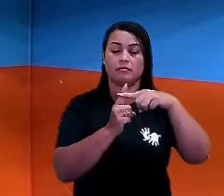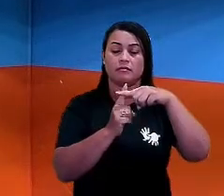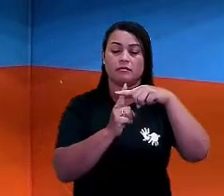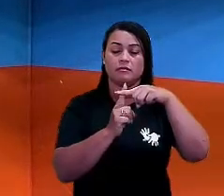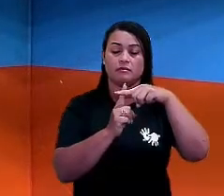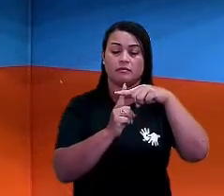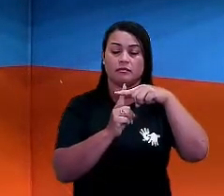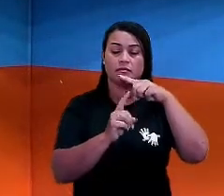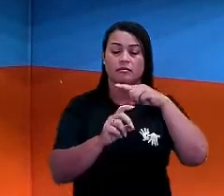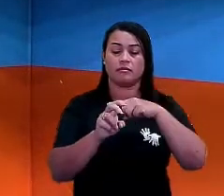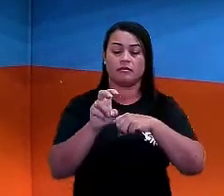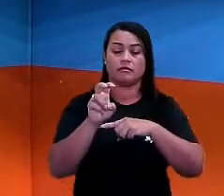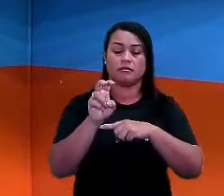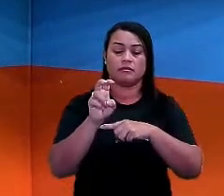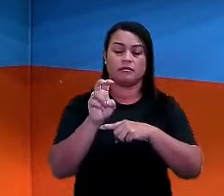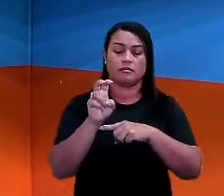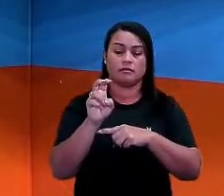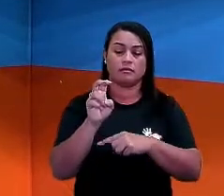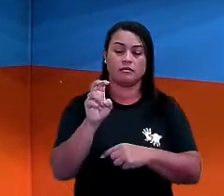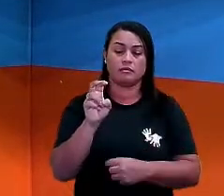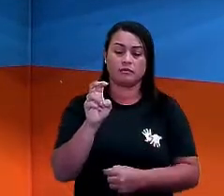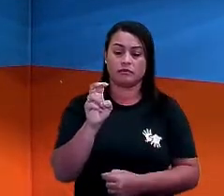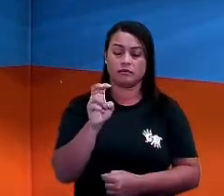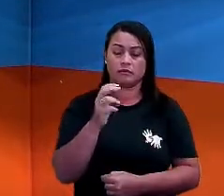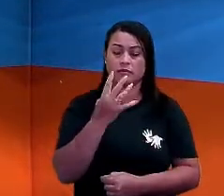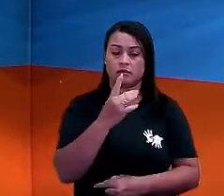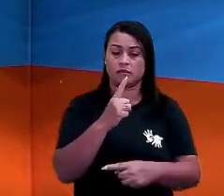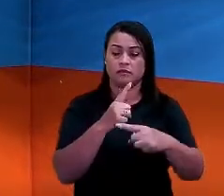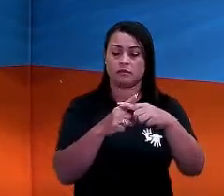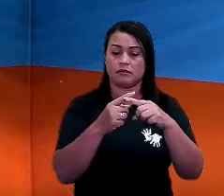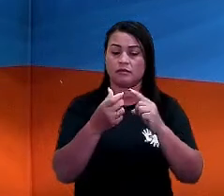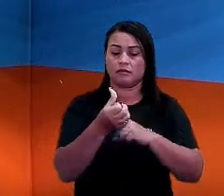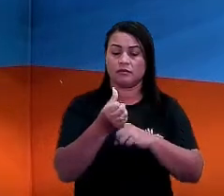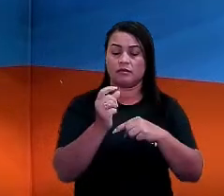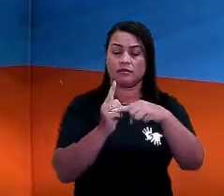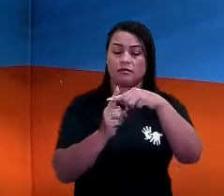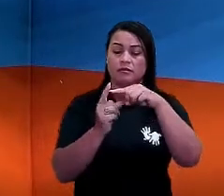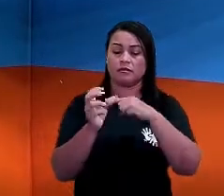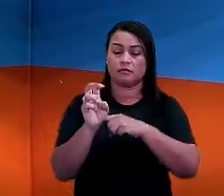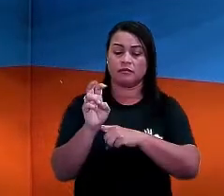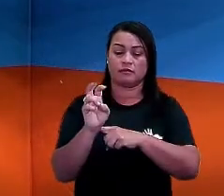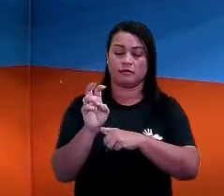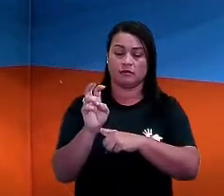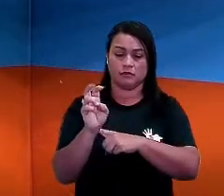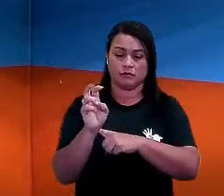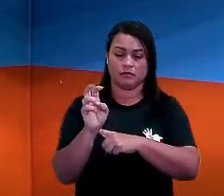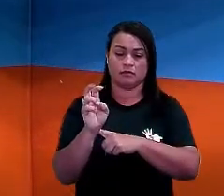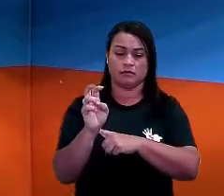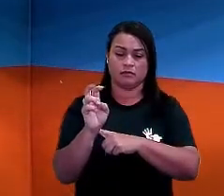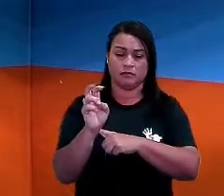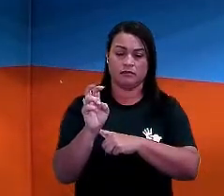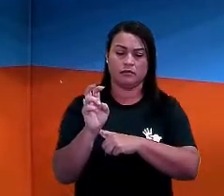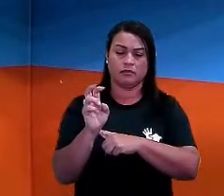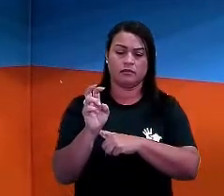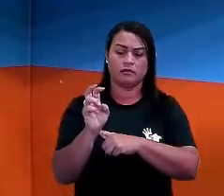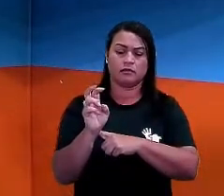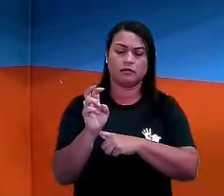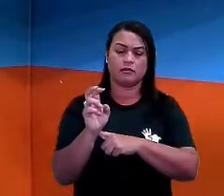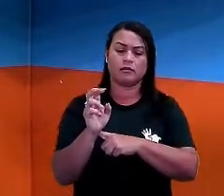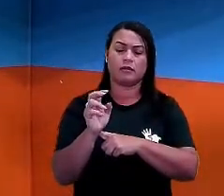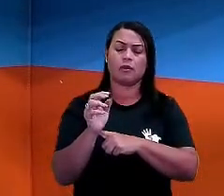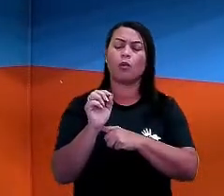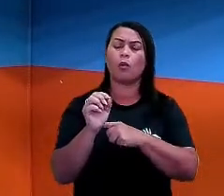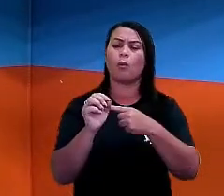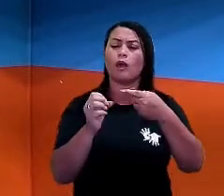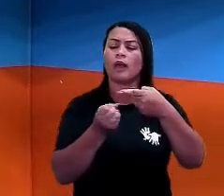mais 5, tá? 4 vezes 6 mais 5. E embaixo eu